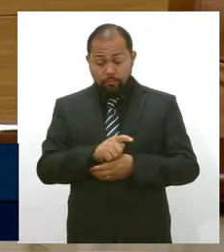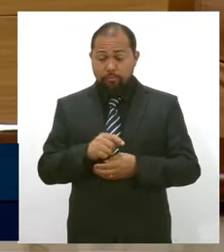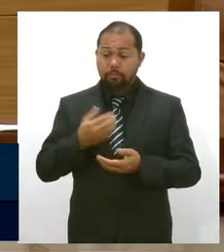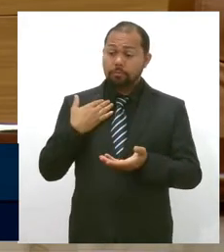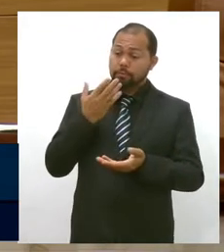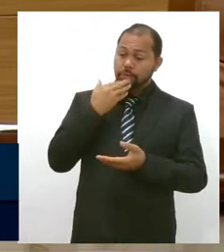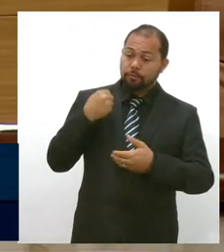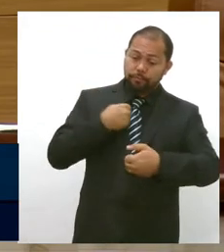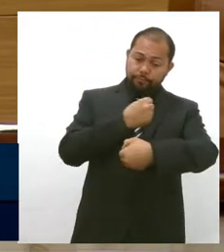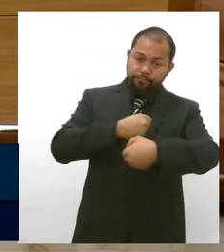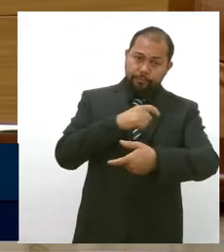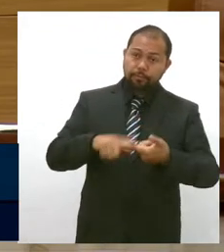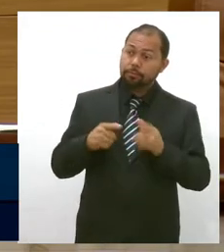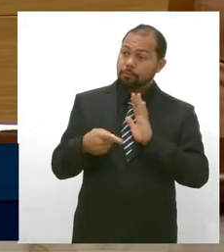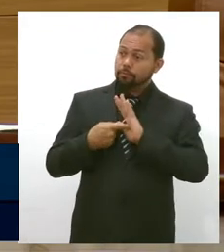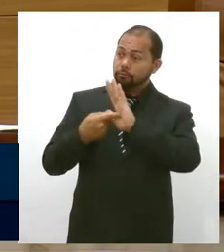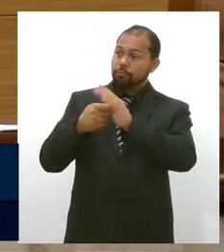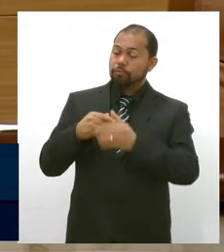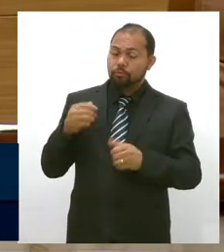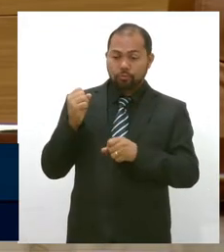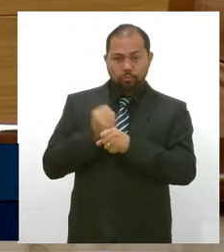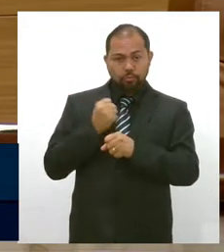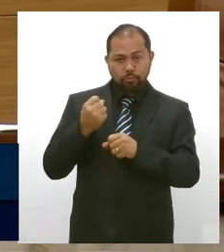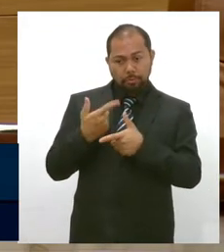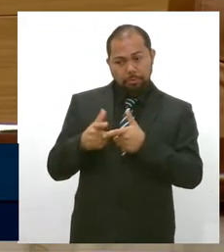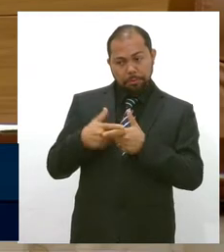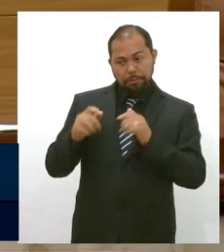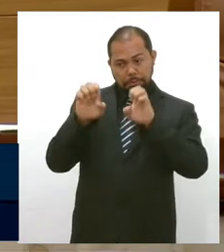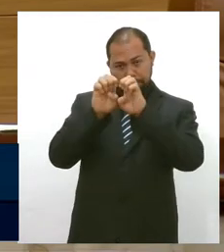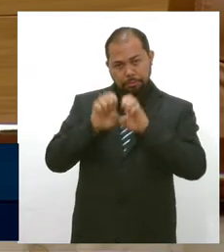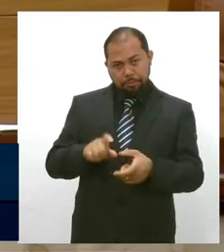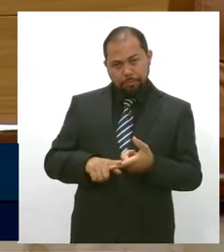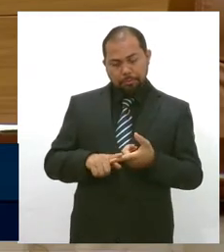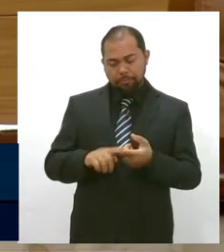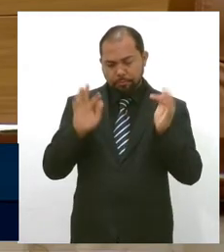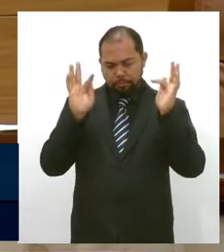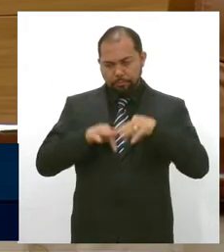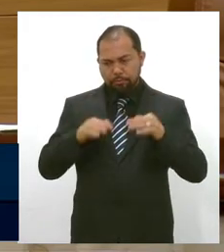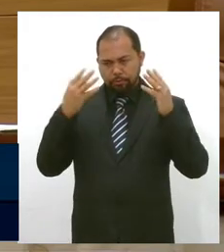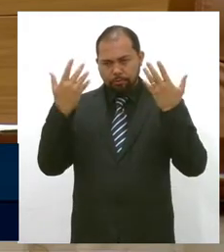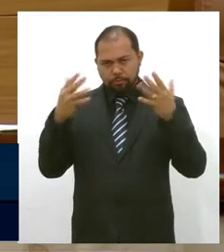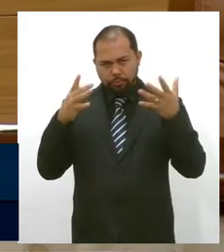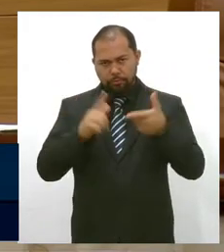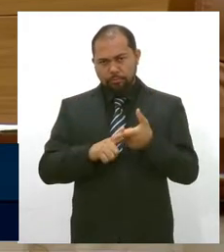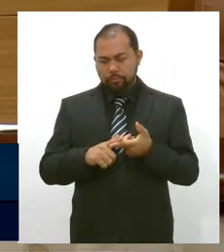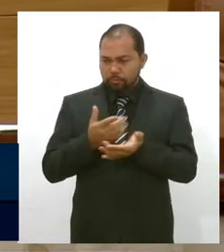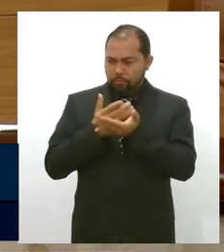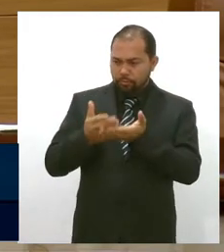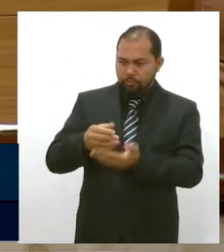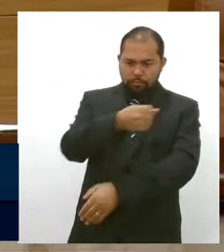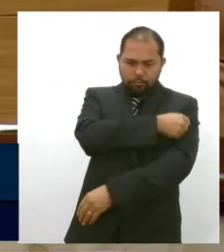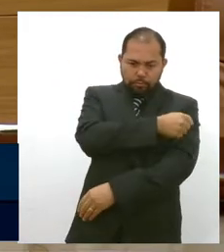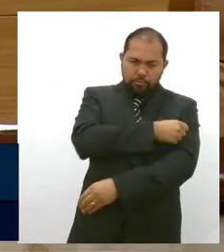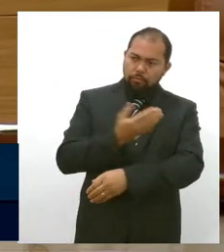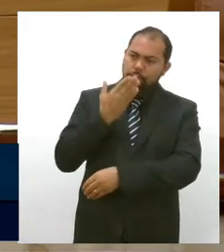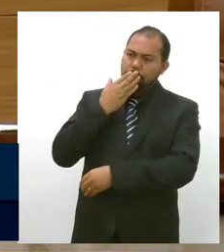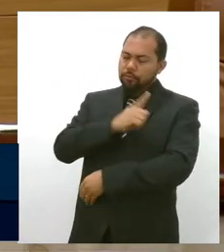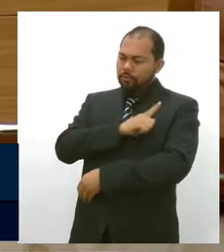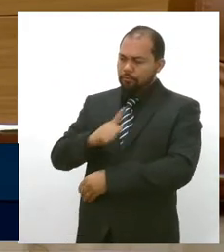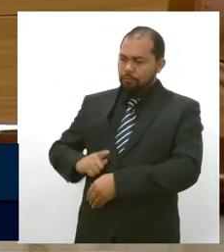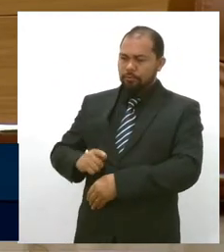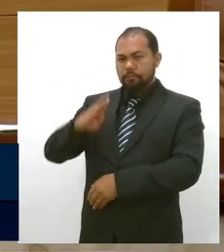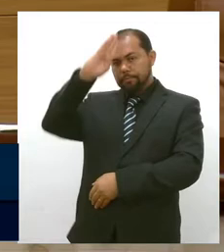unidade de ensino. Finalizando, parabenizou a iniciativa dos estudantes e apelou ao governador do Estado, Belivaldo Chagas, e ao